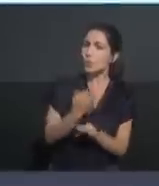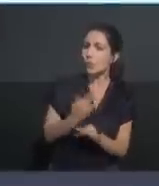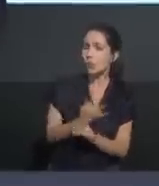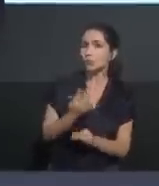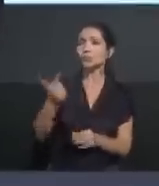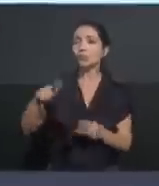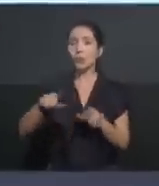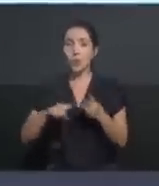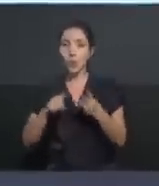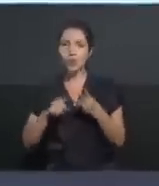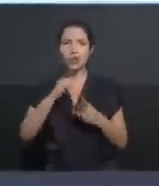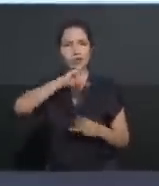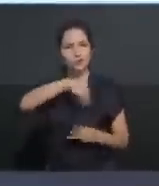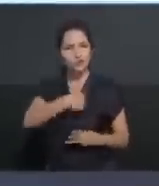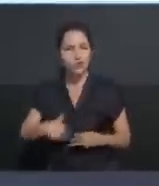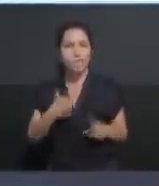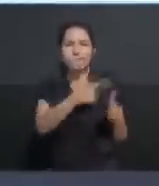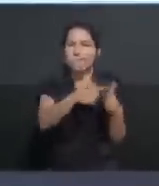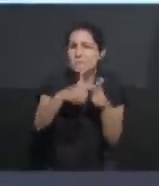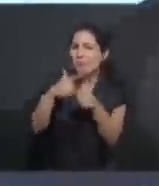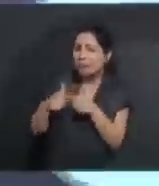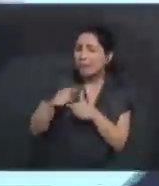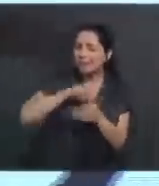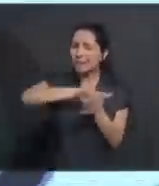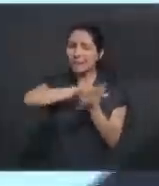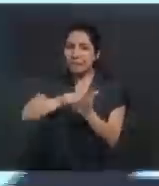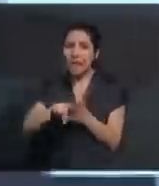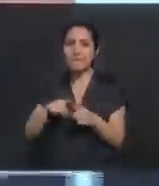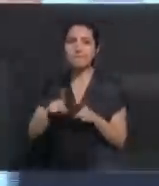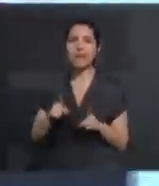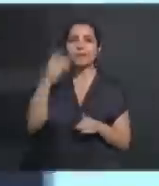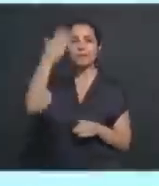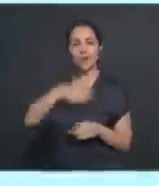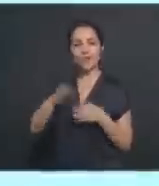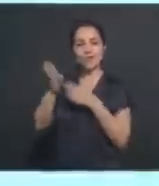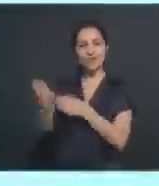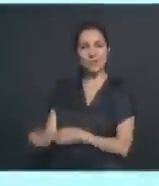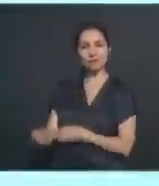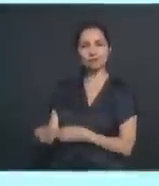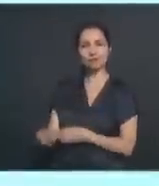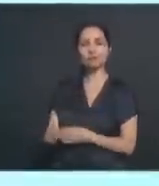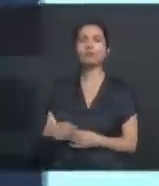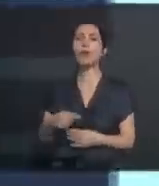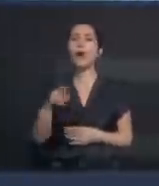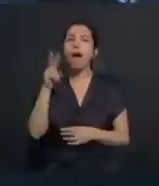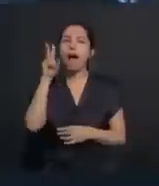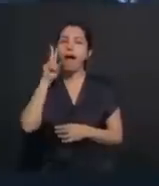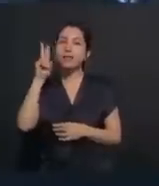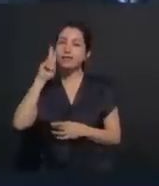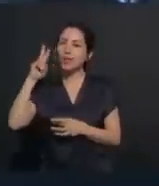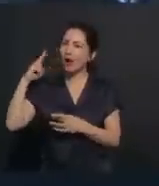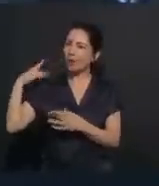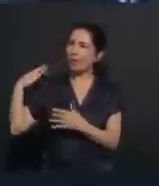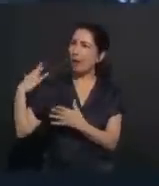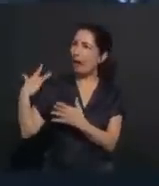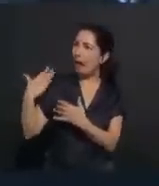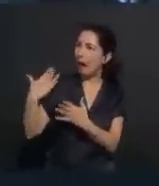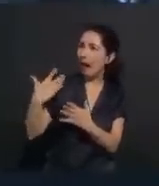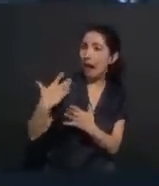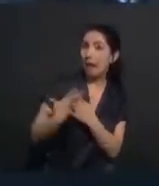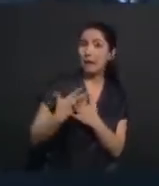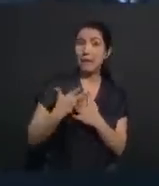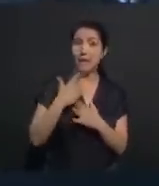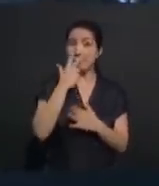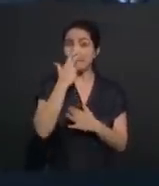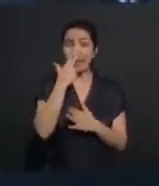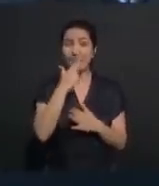tribulações. Deixa eu dizer uma coisa para você. A história de José parece um filme de terror. A coisa fica ruim, depois fica pior,